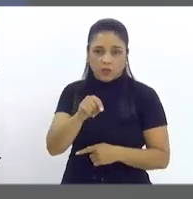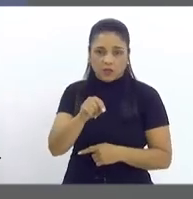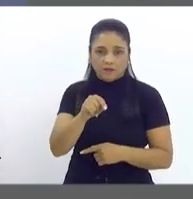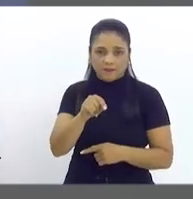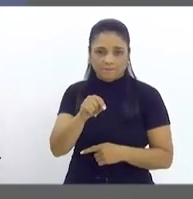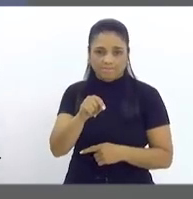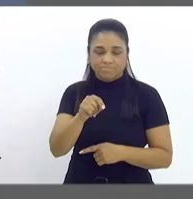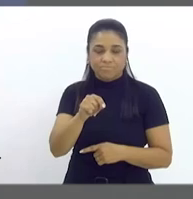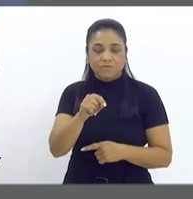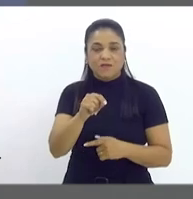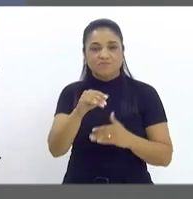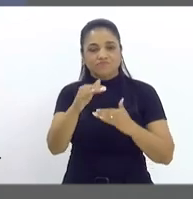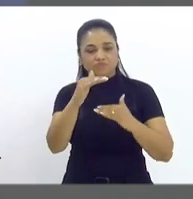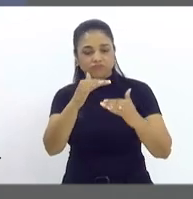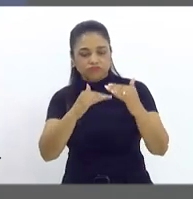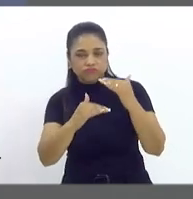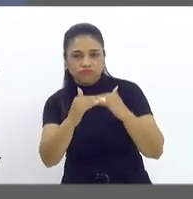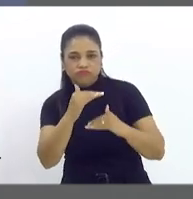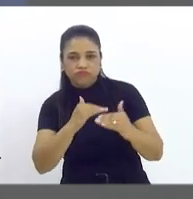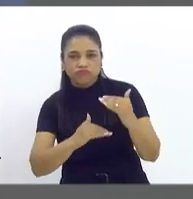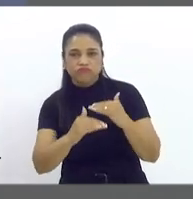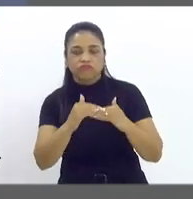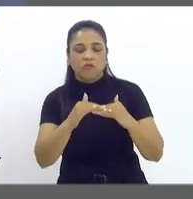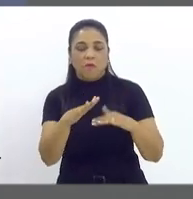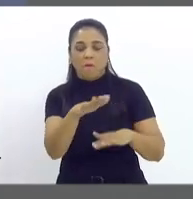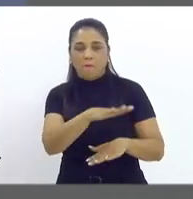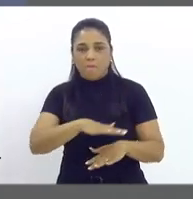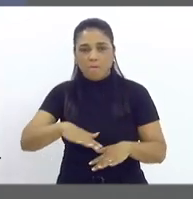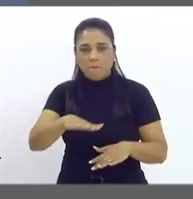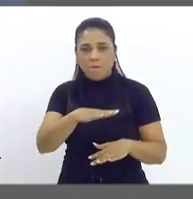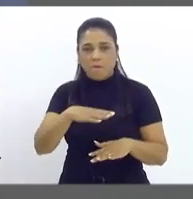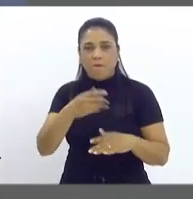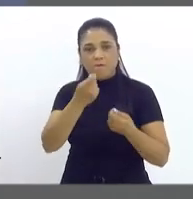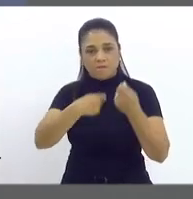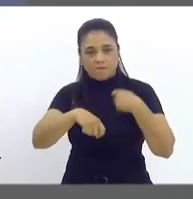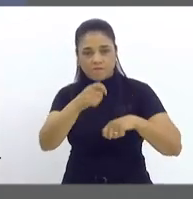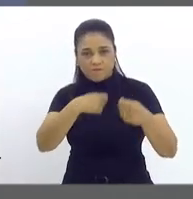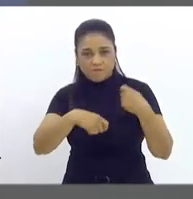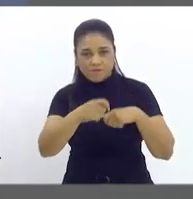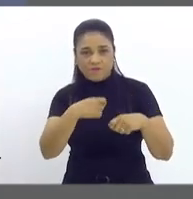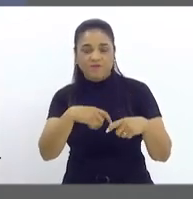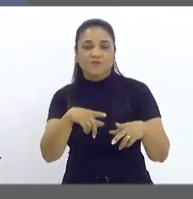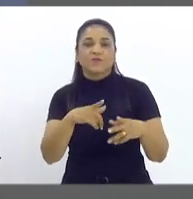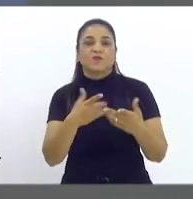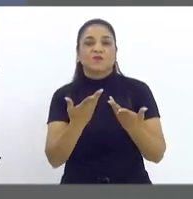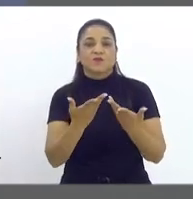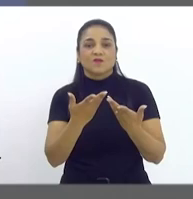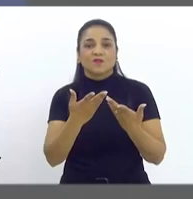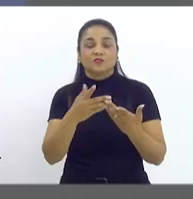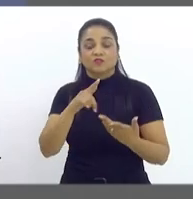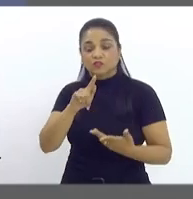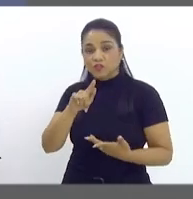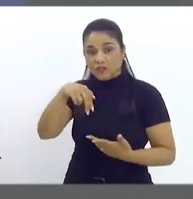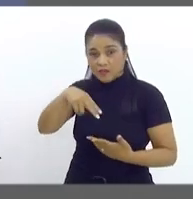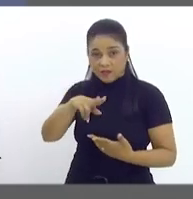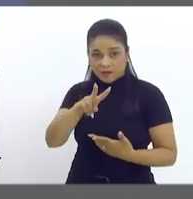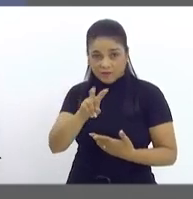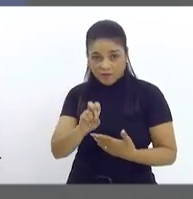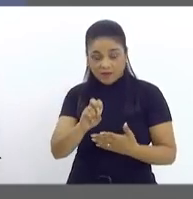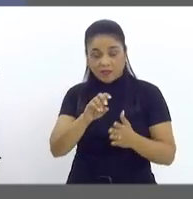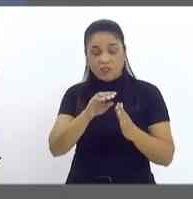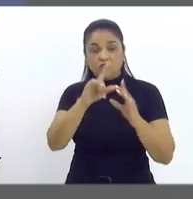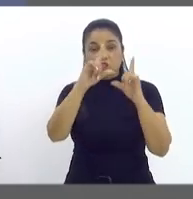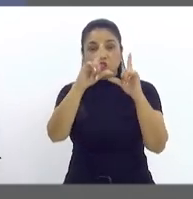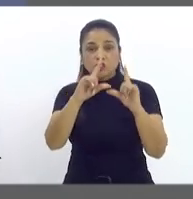uma desaceleração do crescimento do mercado industrial, comercial e GNV, ou seja, uma redução nessa procura